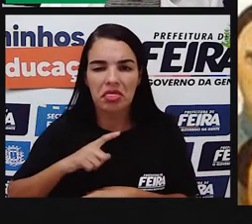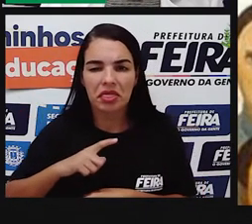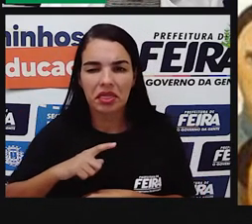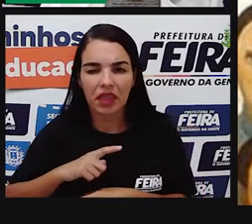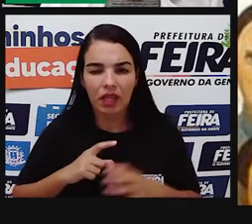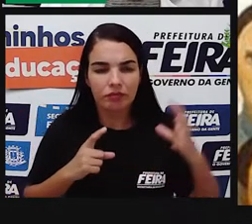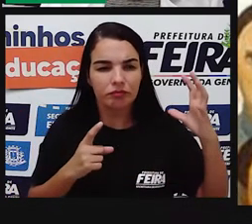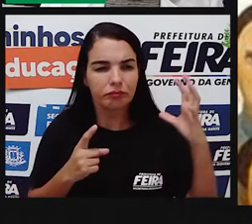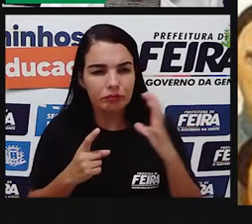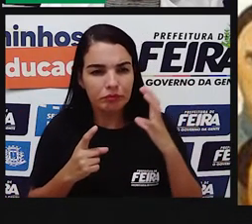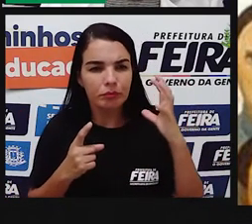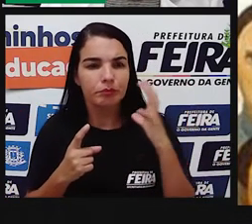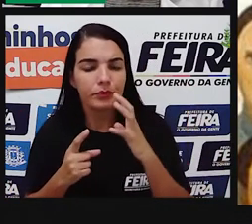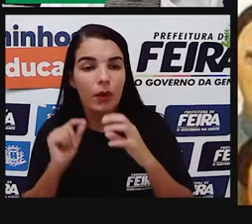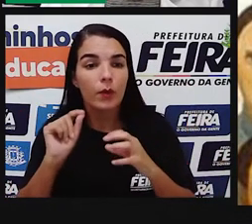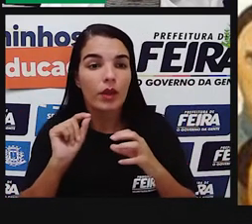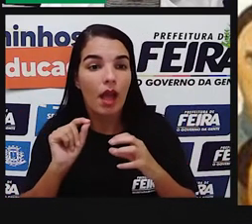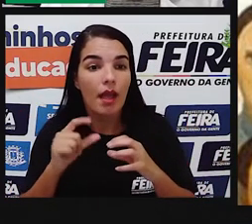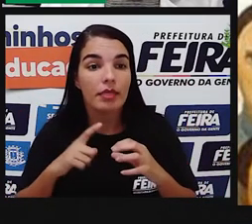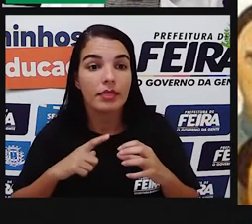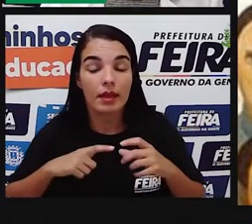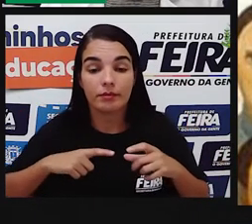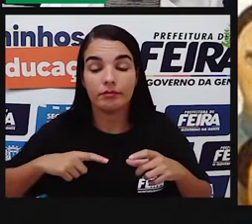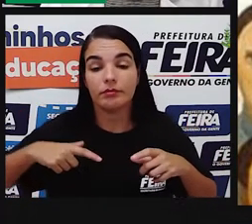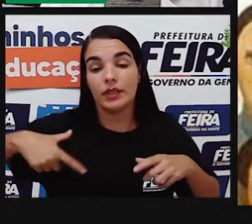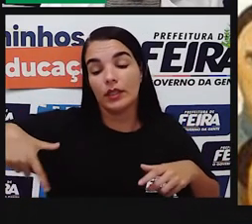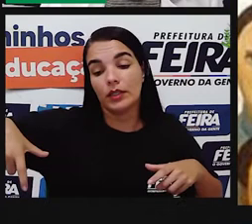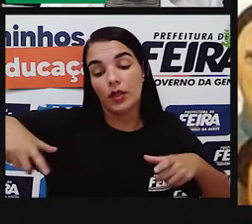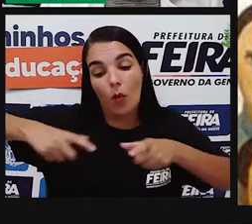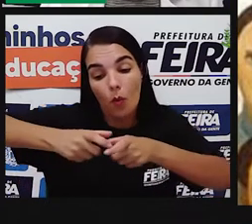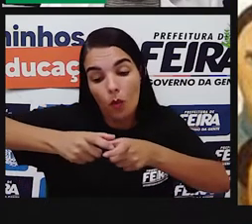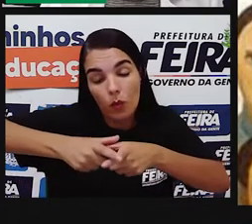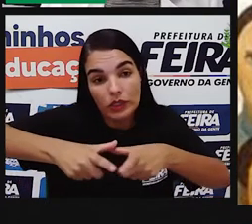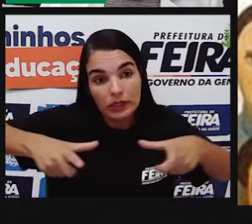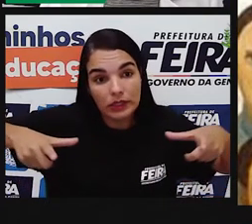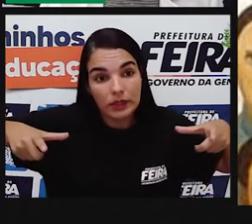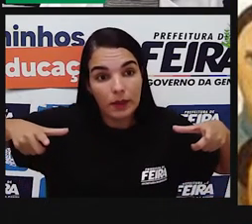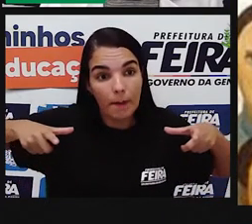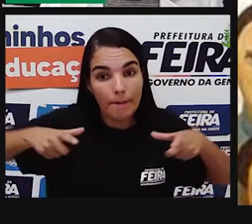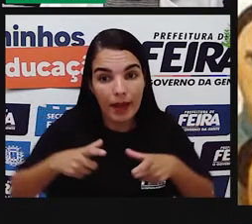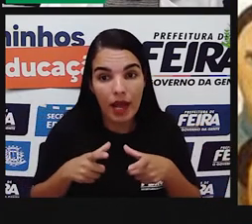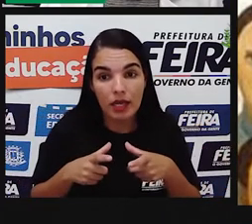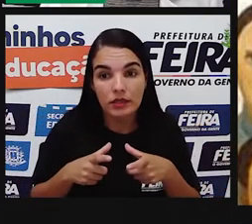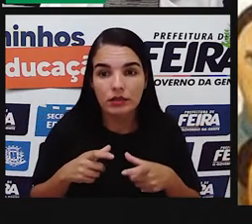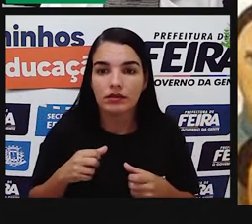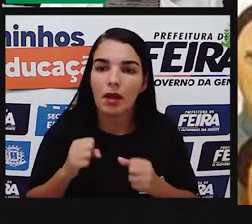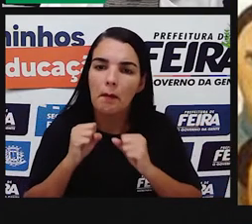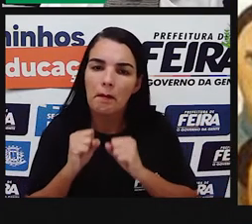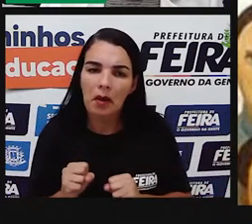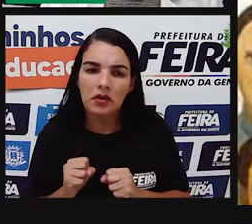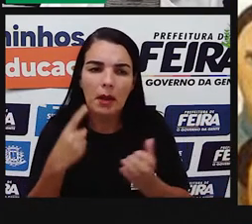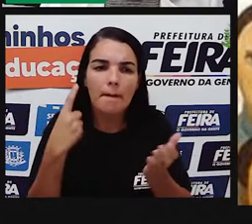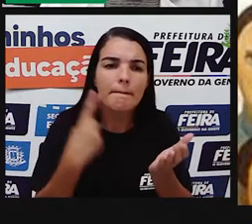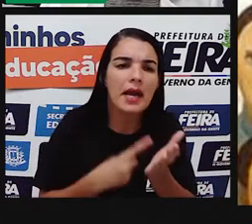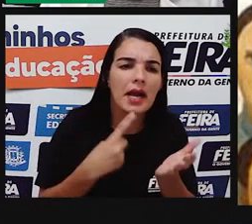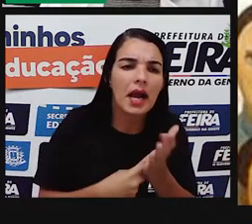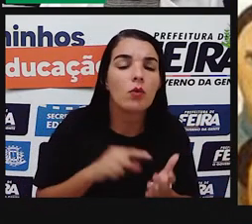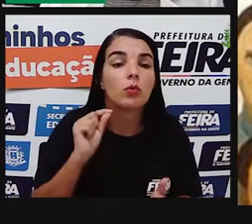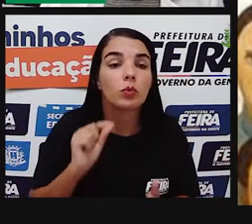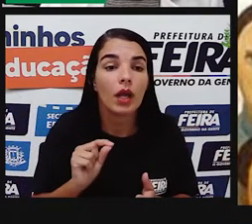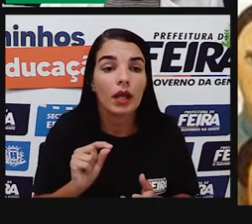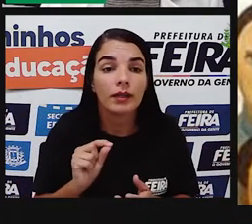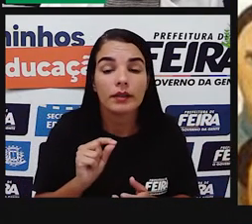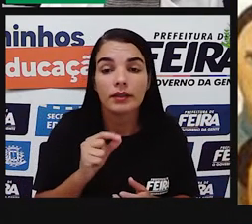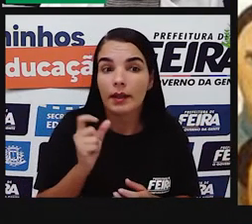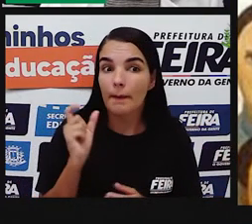espaço geográfico ocupado pelo falante. Então, o que é que pode marcar essa variante linguística regional?